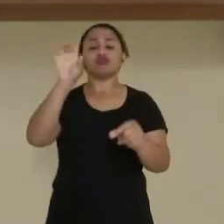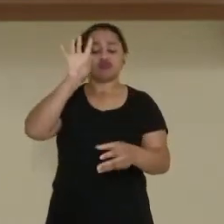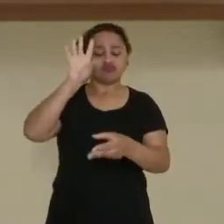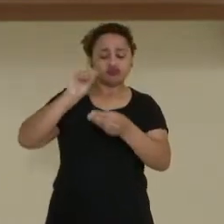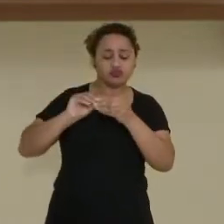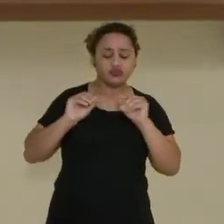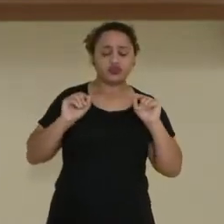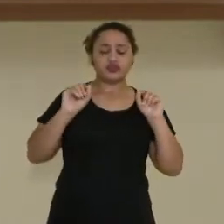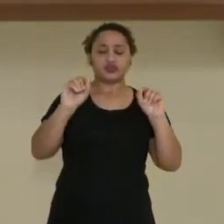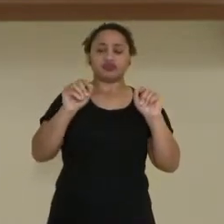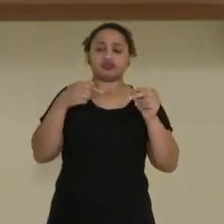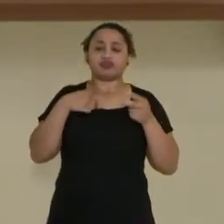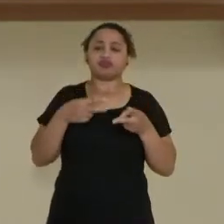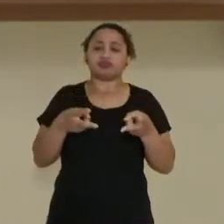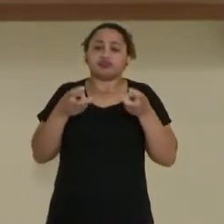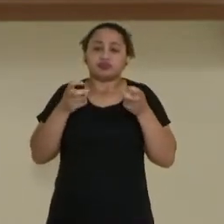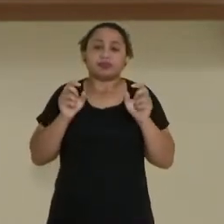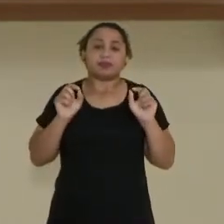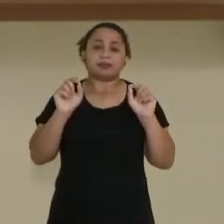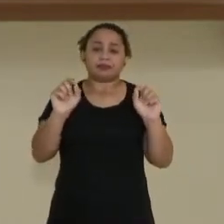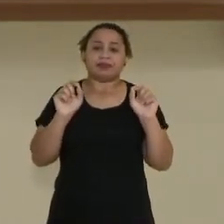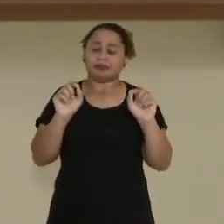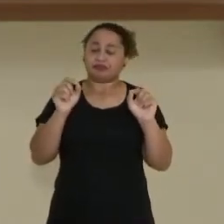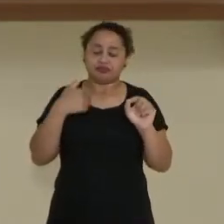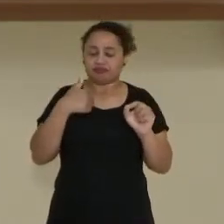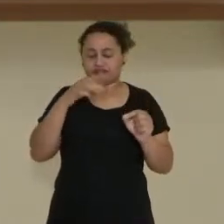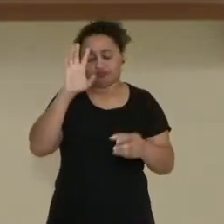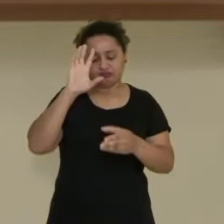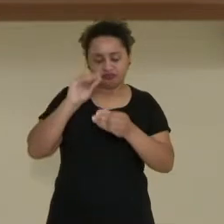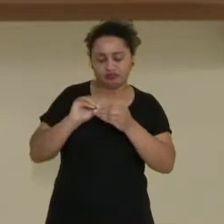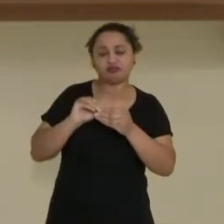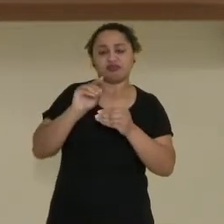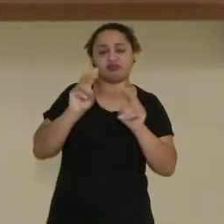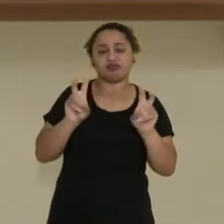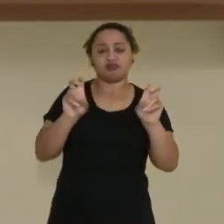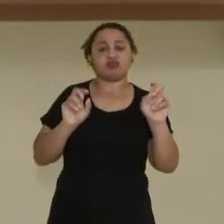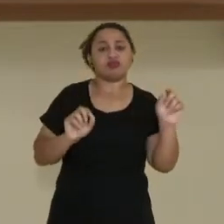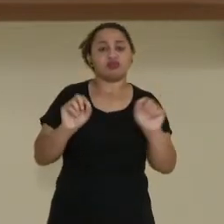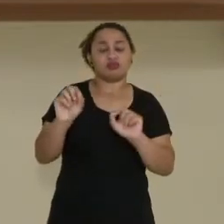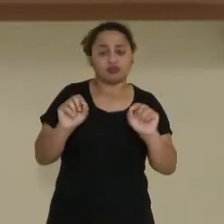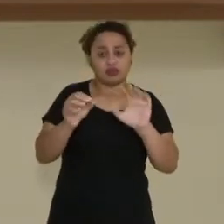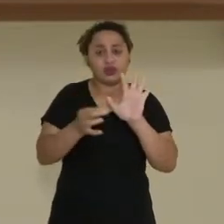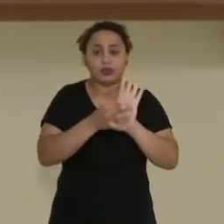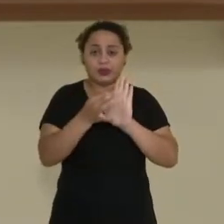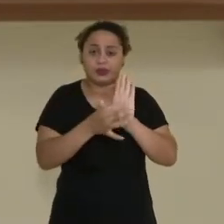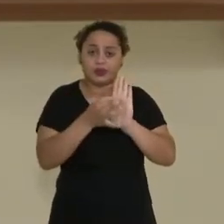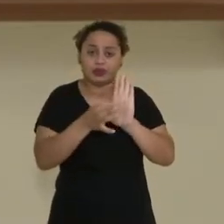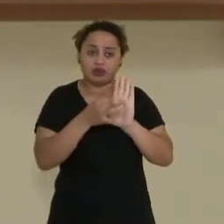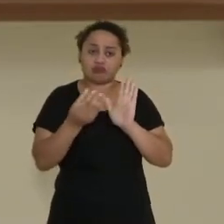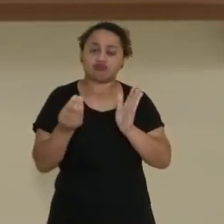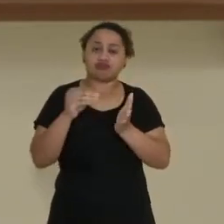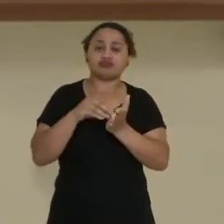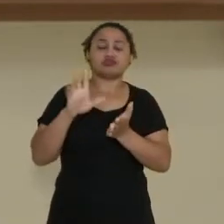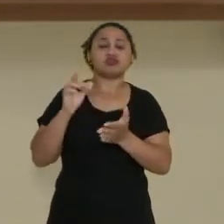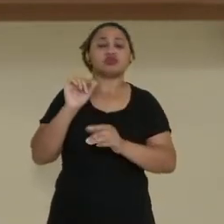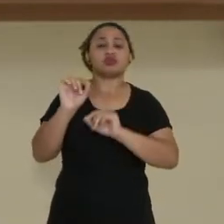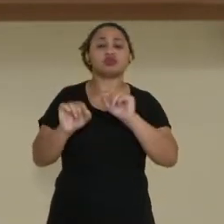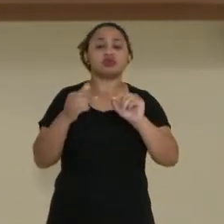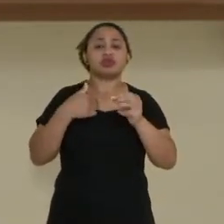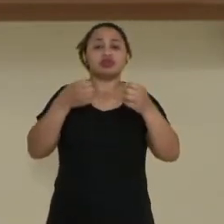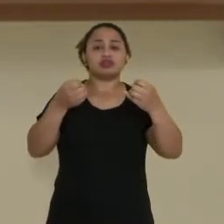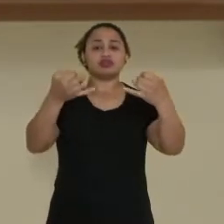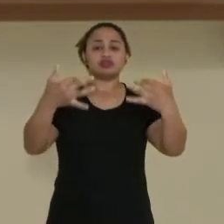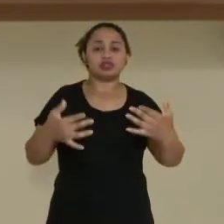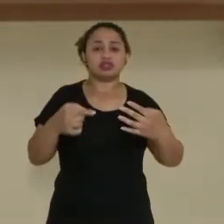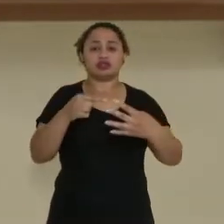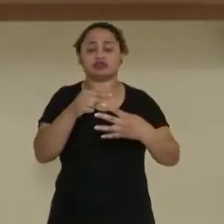que vocês perceberam, inferiram acerca disso? Argumentaram e colocaram a posição em 4 linhas,